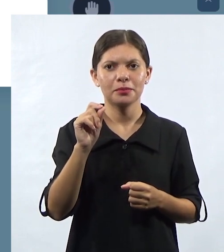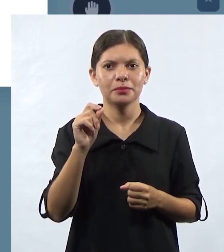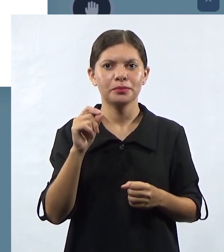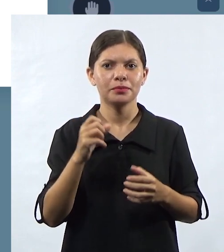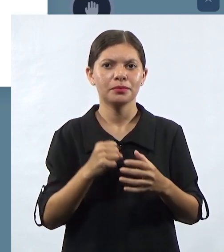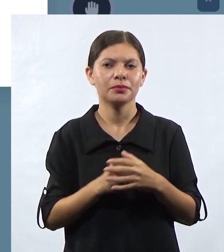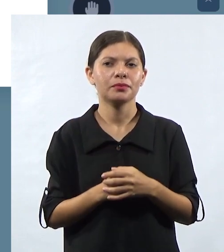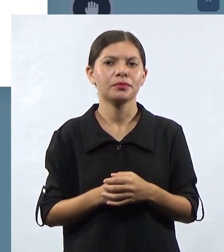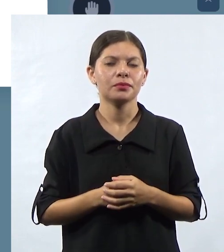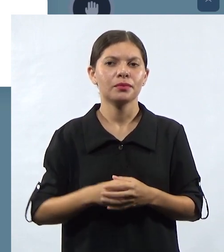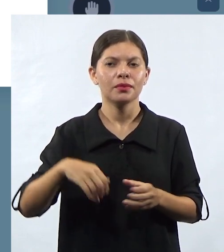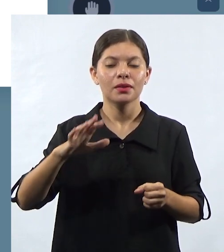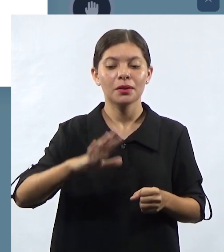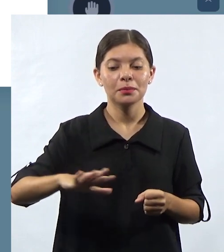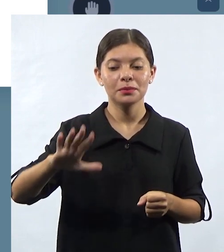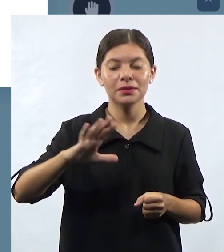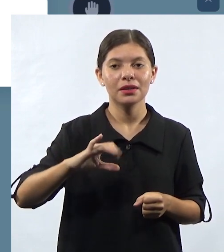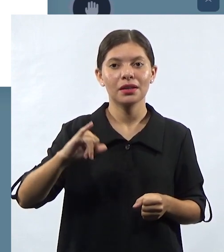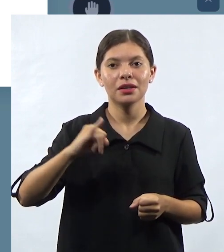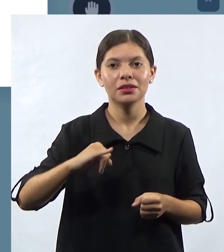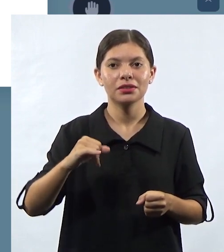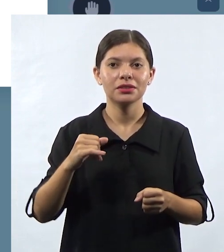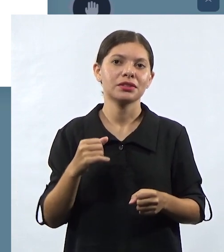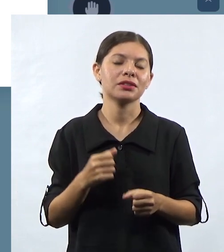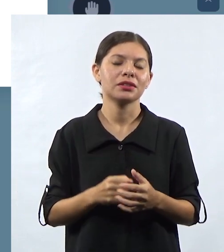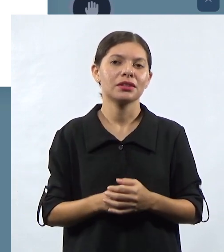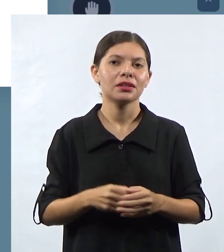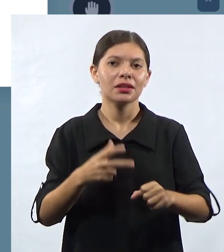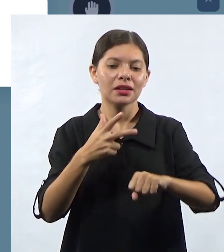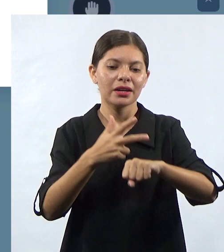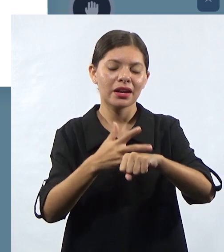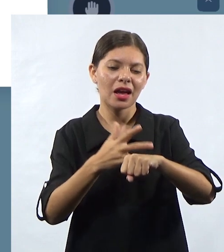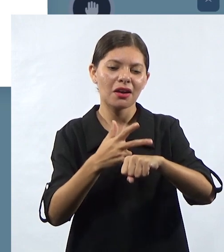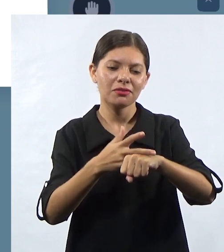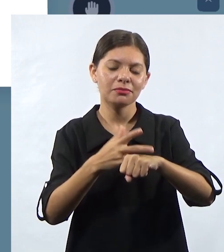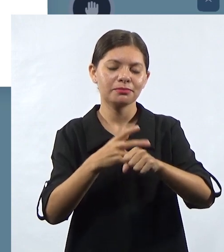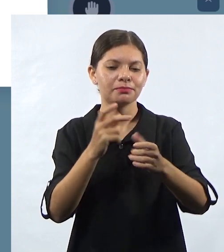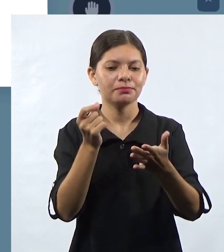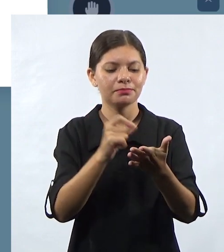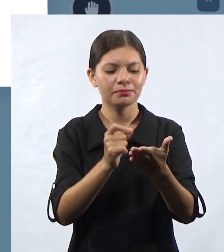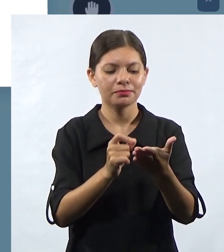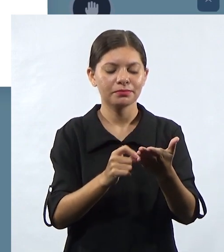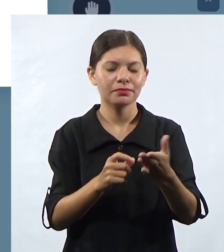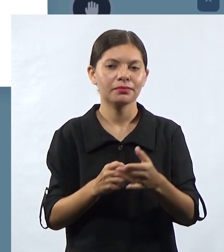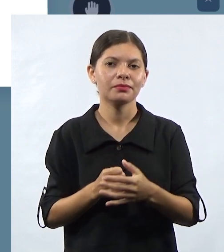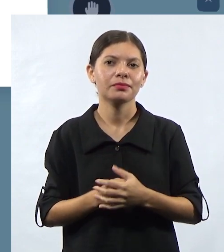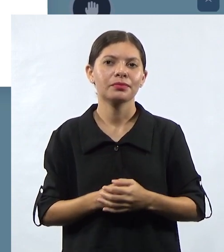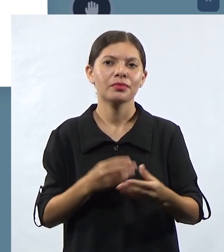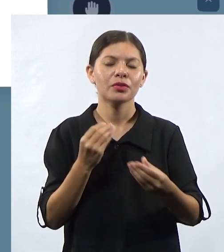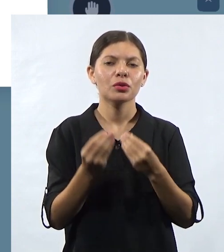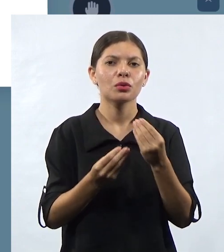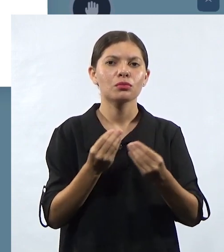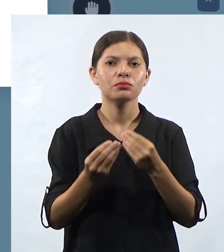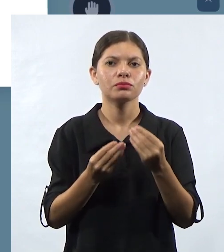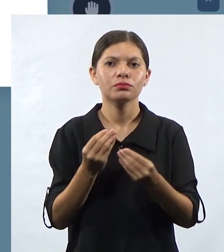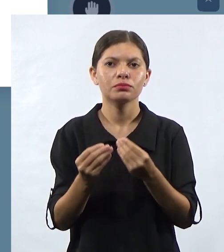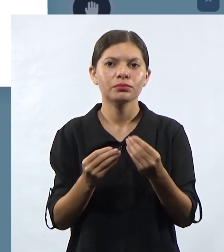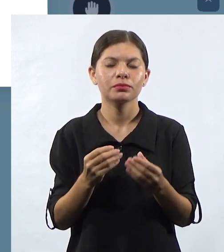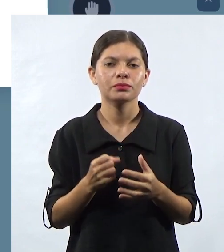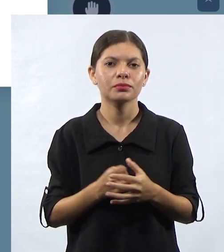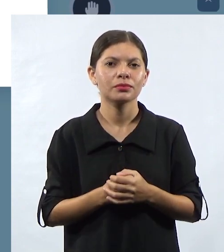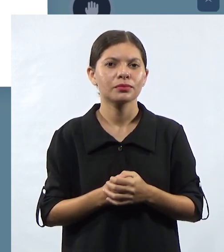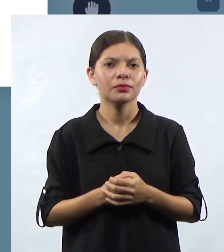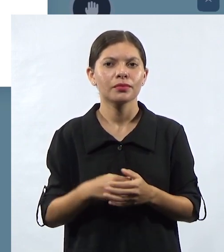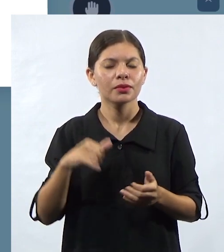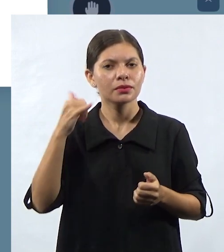ambientação, que a gente fala, gravando e transcrevendo. Então, a gente vai gravar. Como que a gente vai gravar? A gente vai usar o